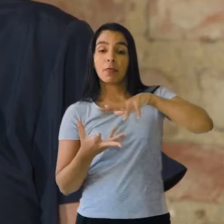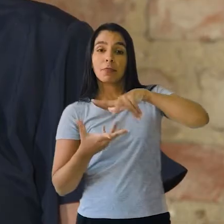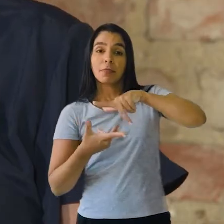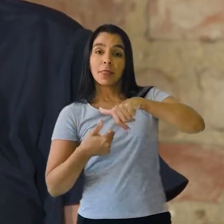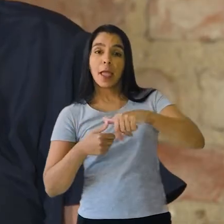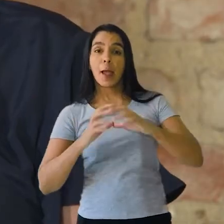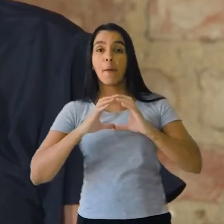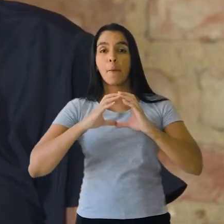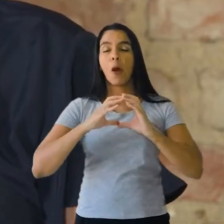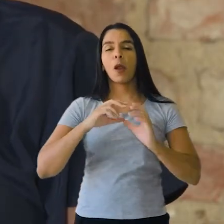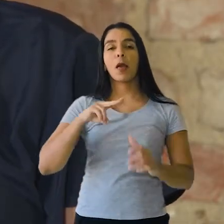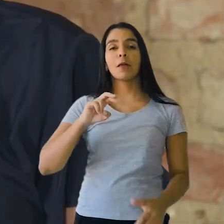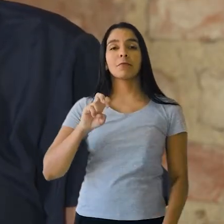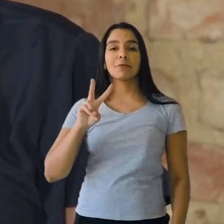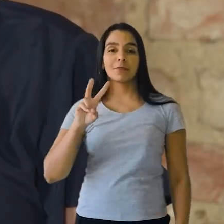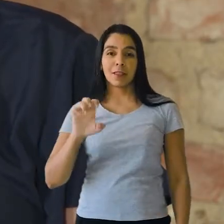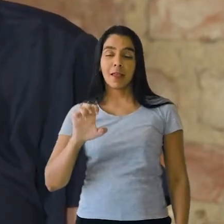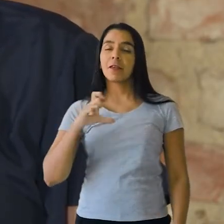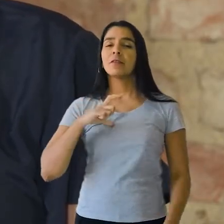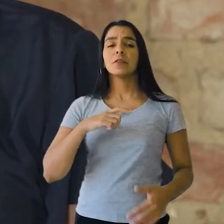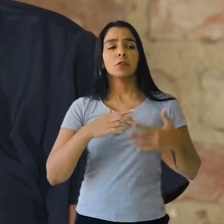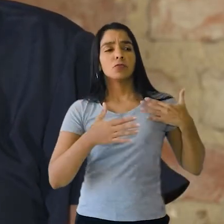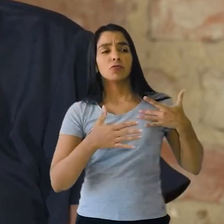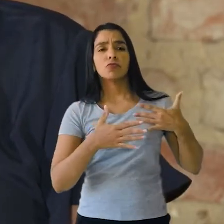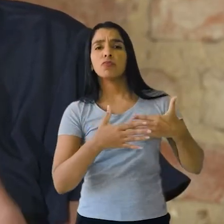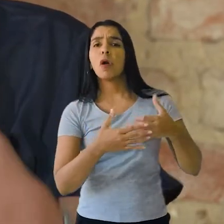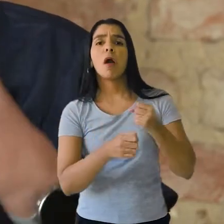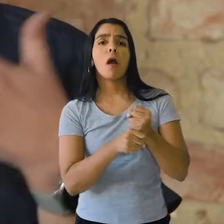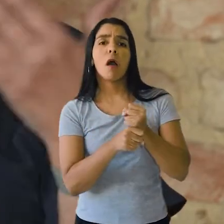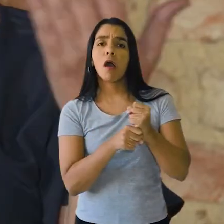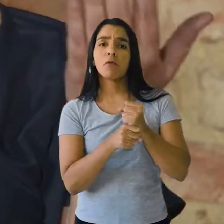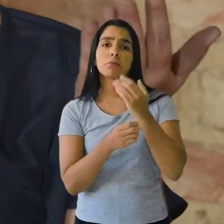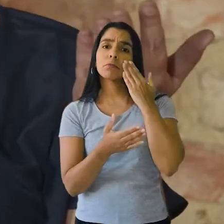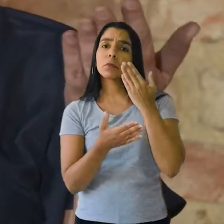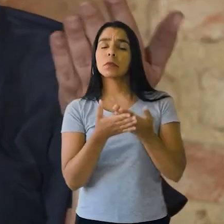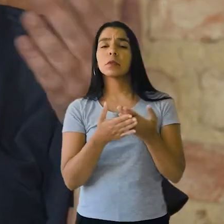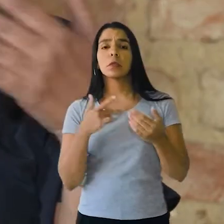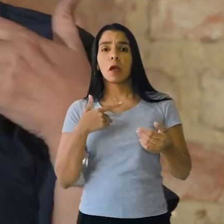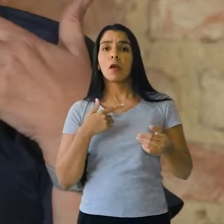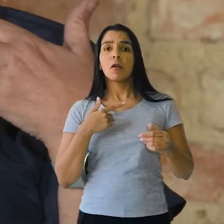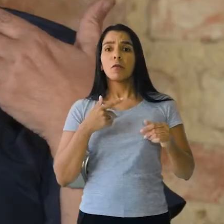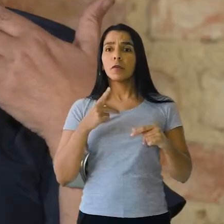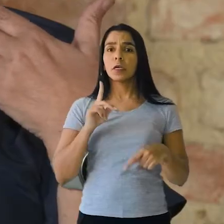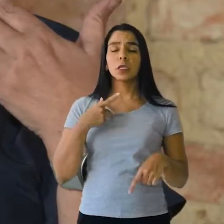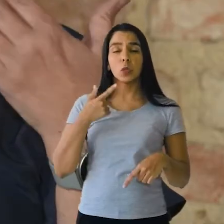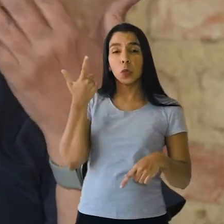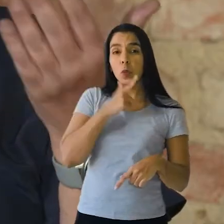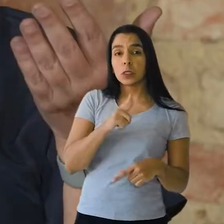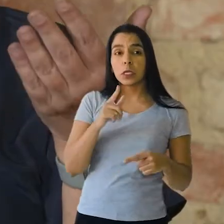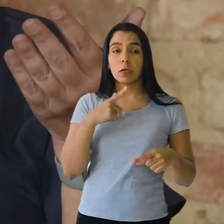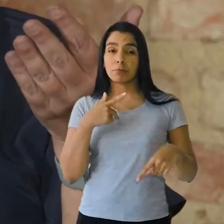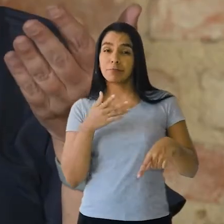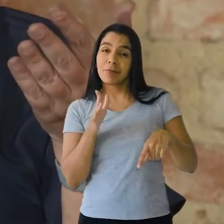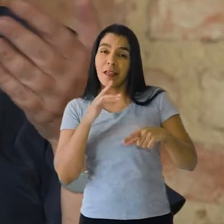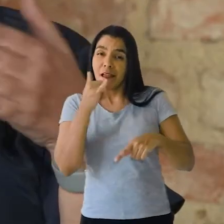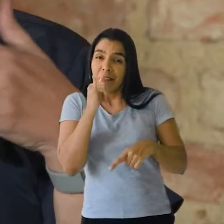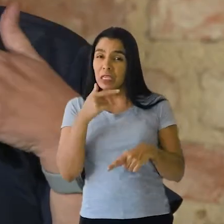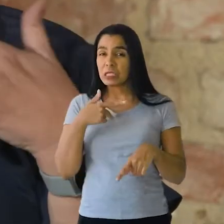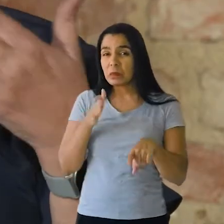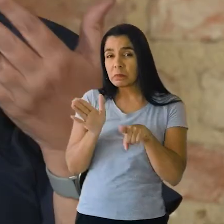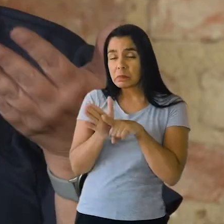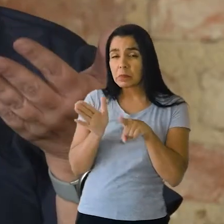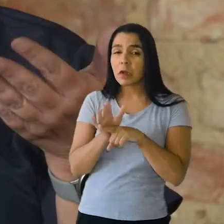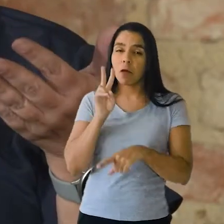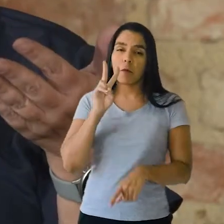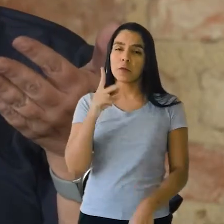pode chamar em português de Terra Bola de Neve. Esse processo, por muitos anos, não se acreditava que o balanço de energia pudesse ser